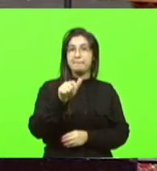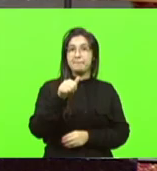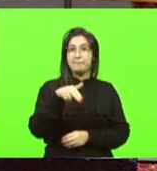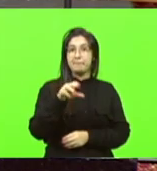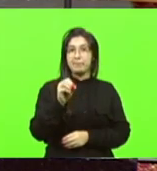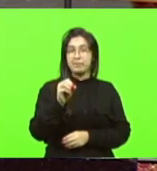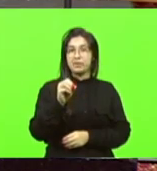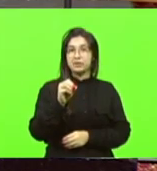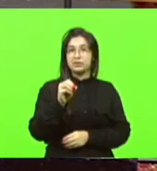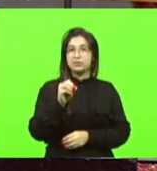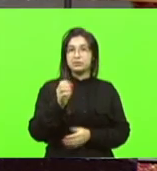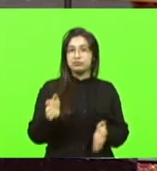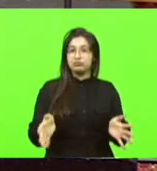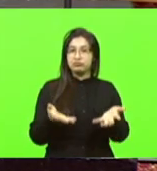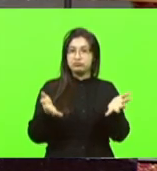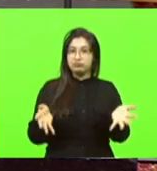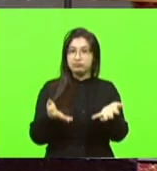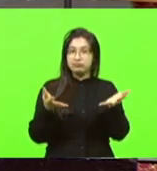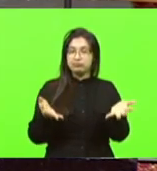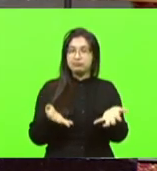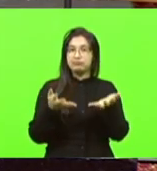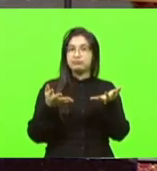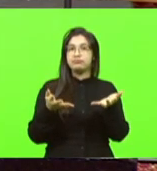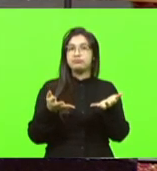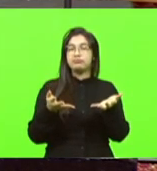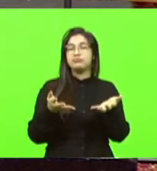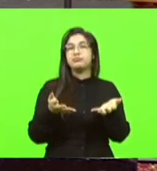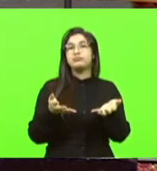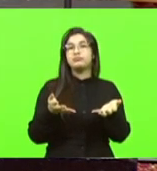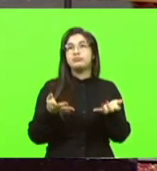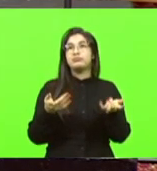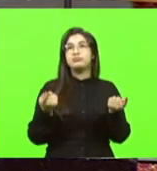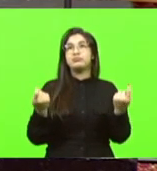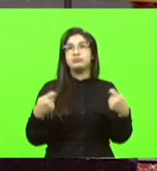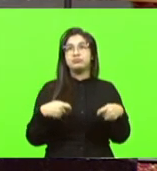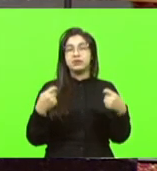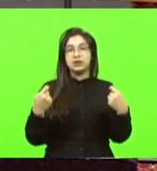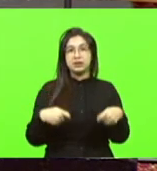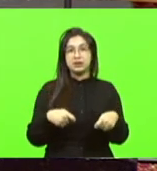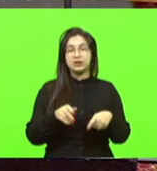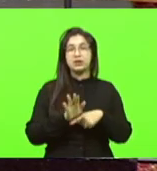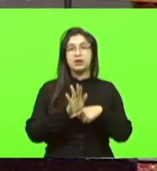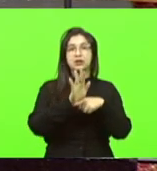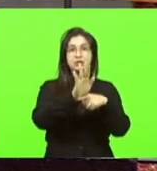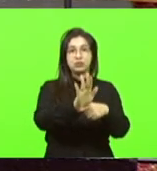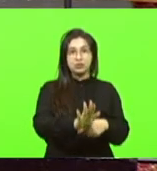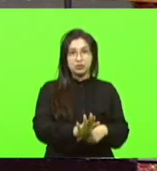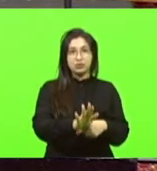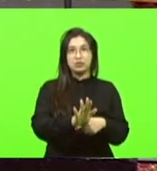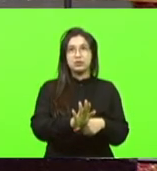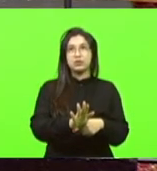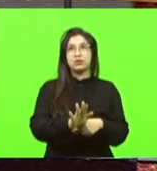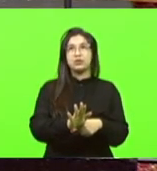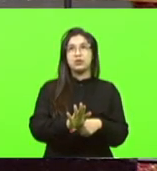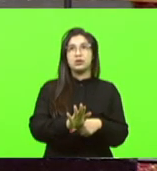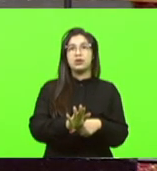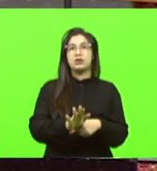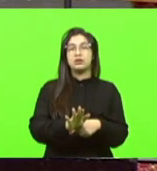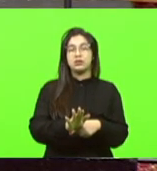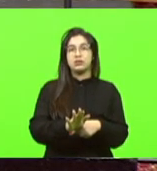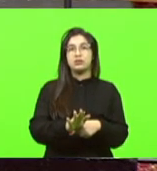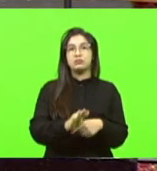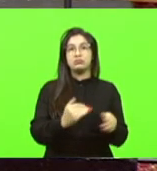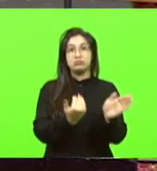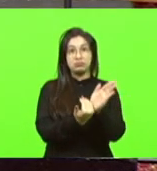migração e deverá abarcar em boa dose